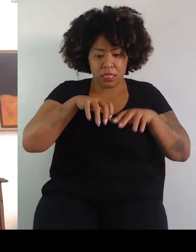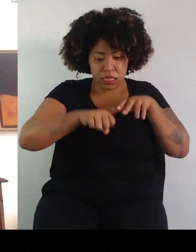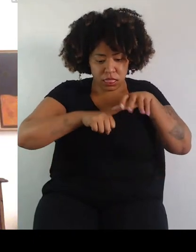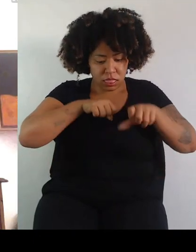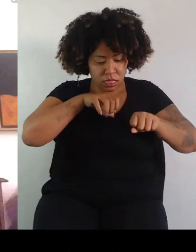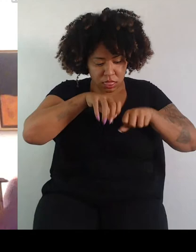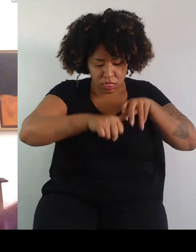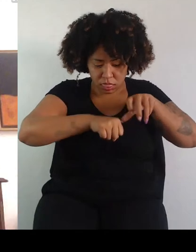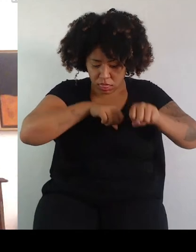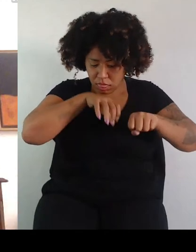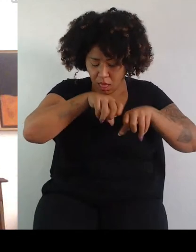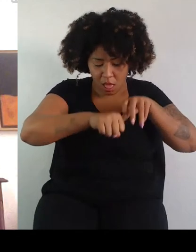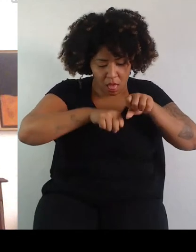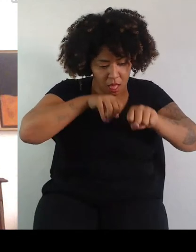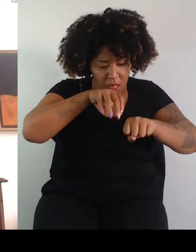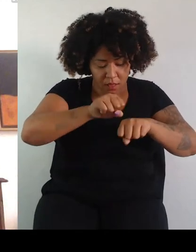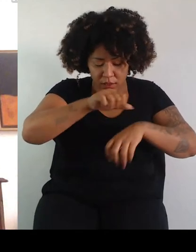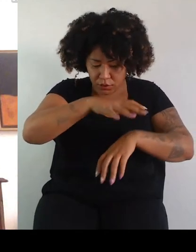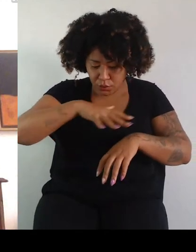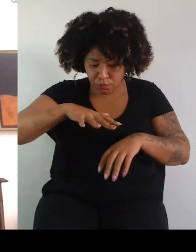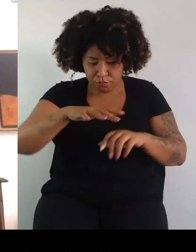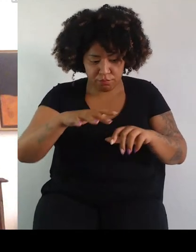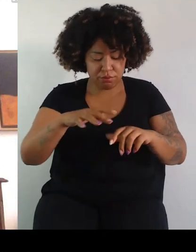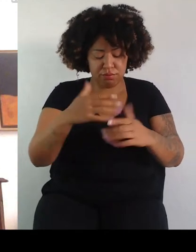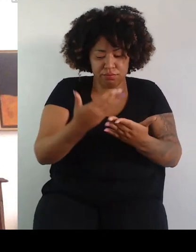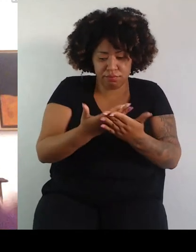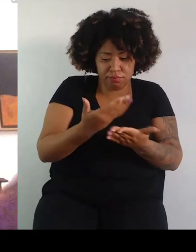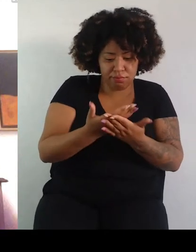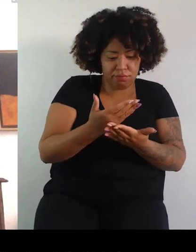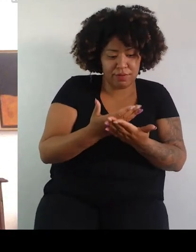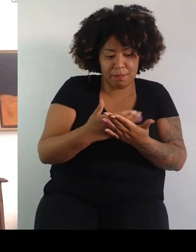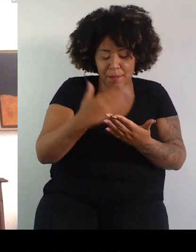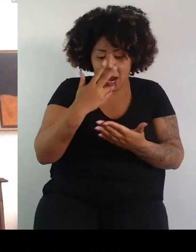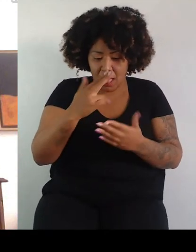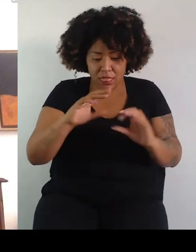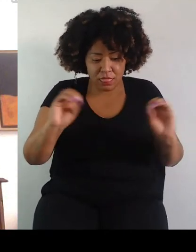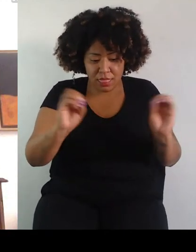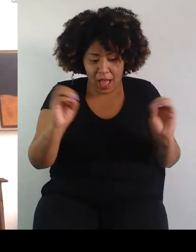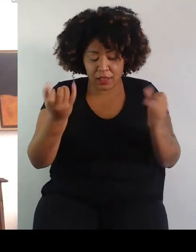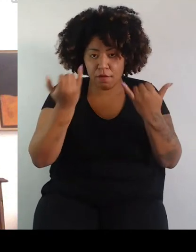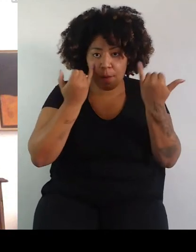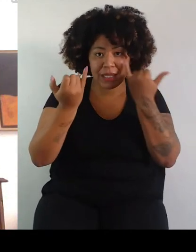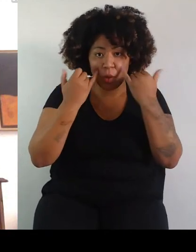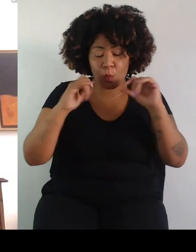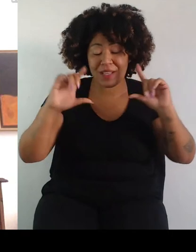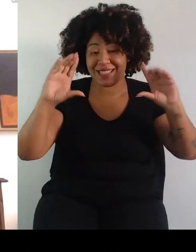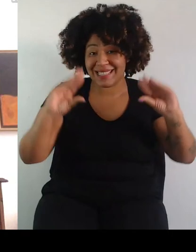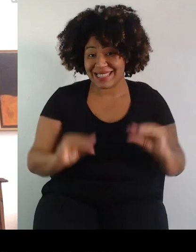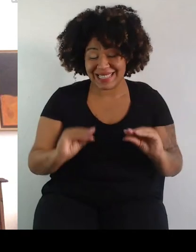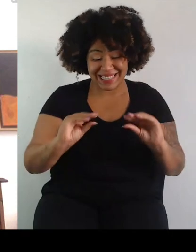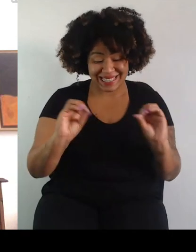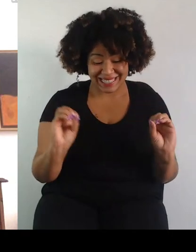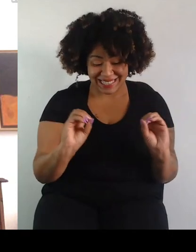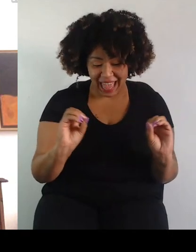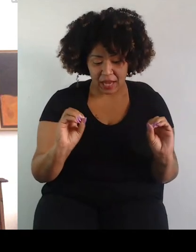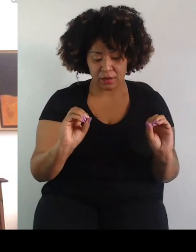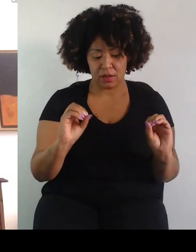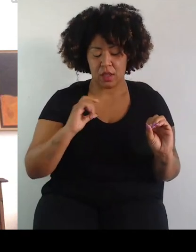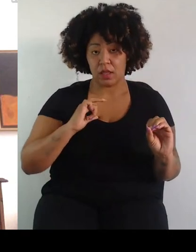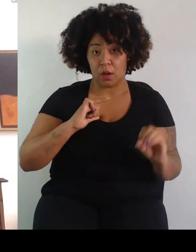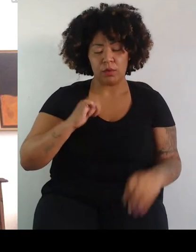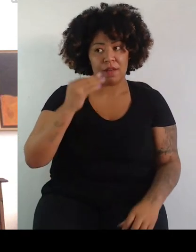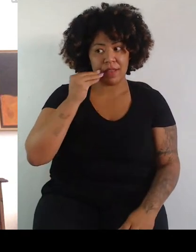nesse poço nessa imensidão de nada de informações eu tava tentando fazer o que eu podia fazer para preencher essas